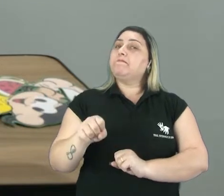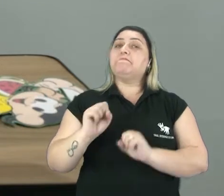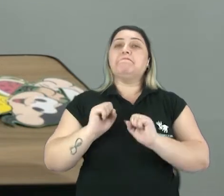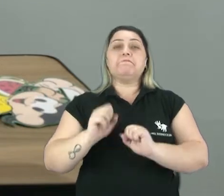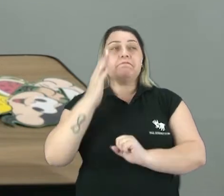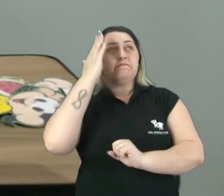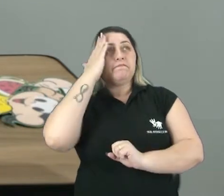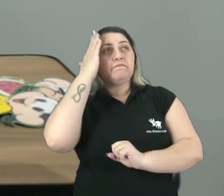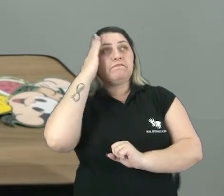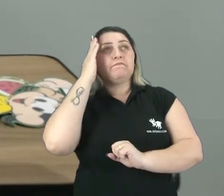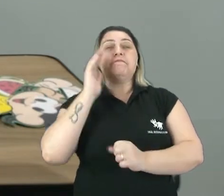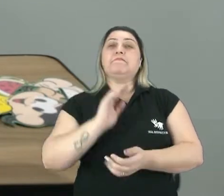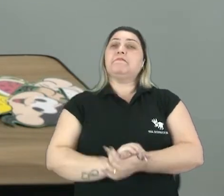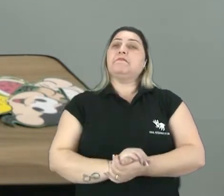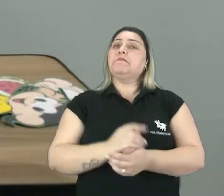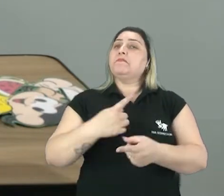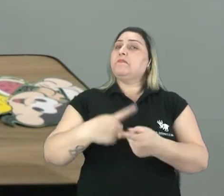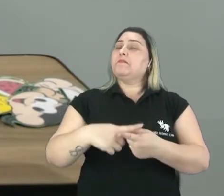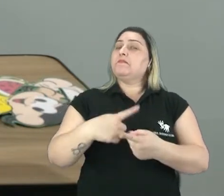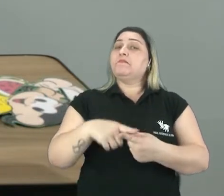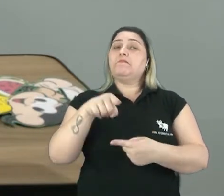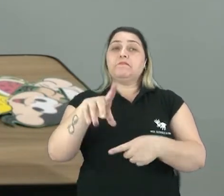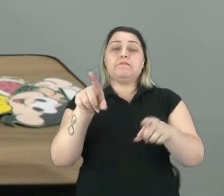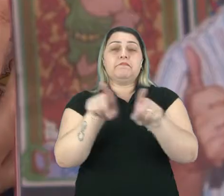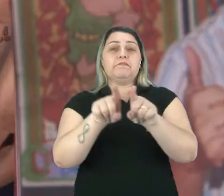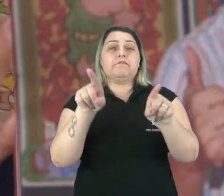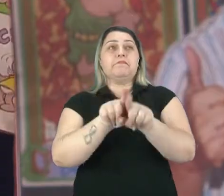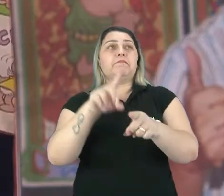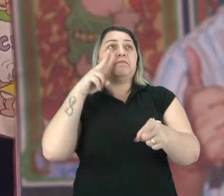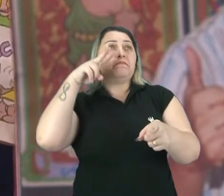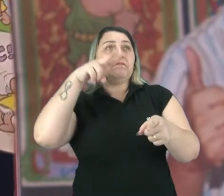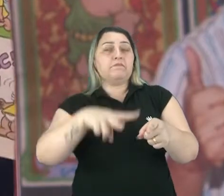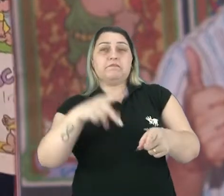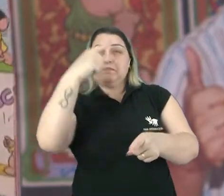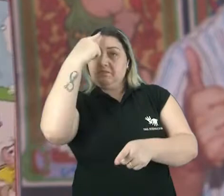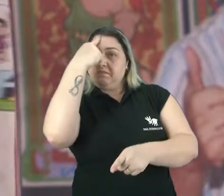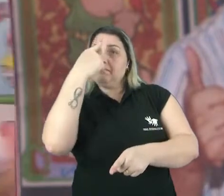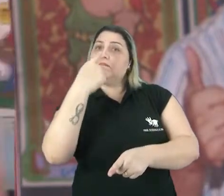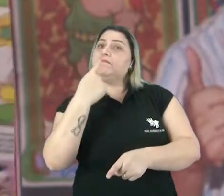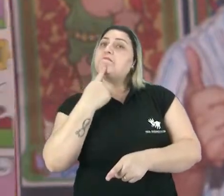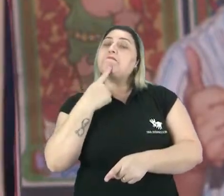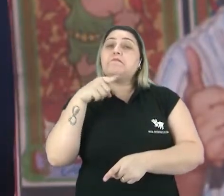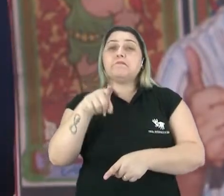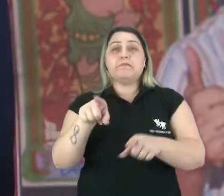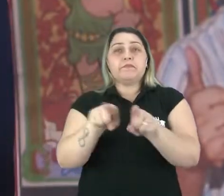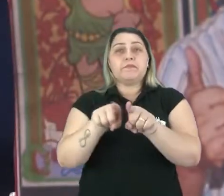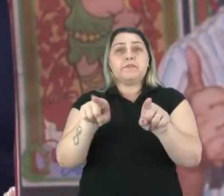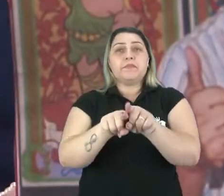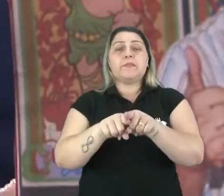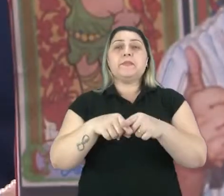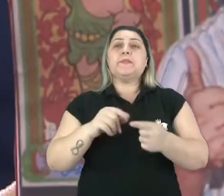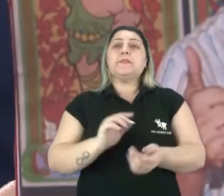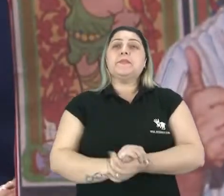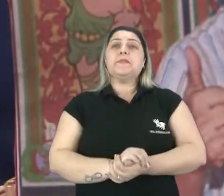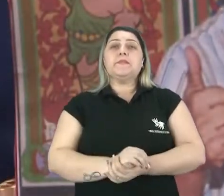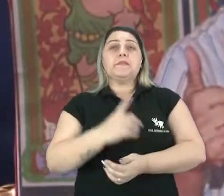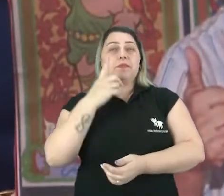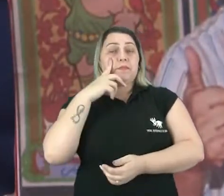Sim, você pode compreender as histórias porque você também vai observando as imagens, você também